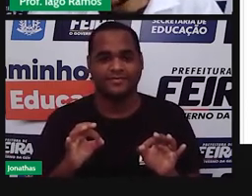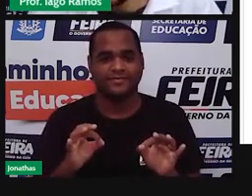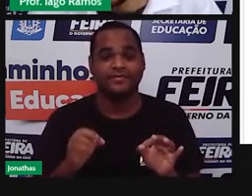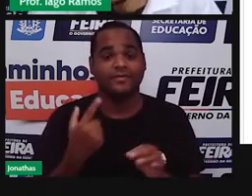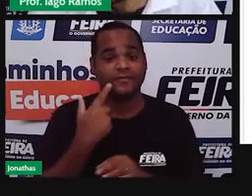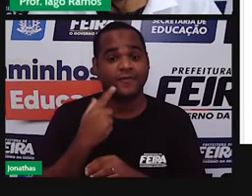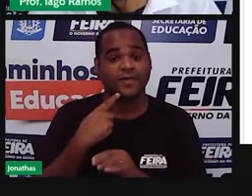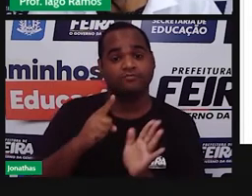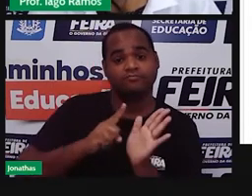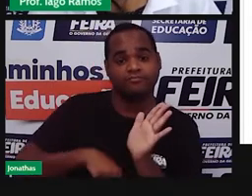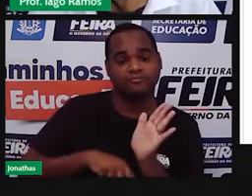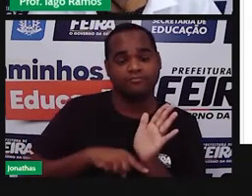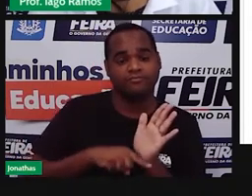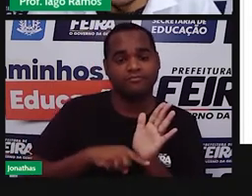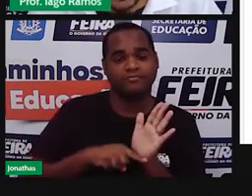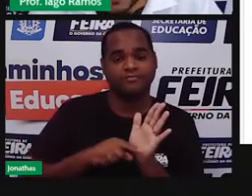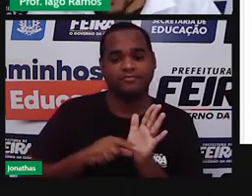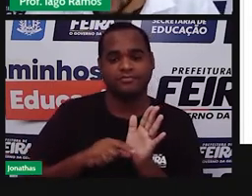menos